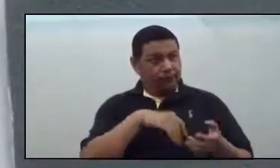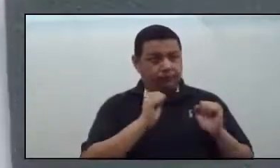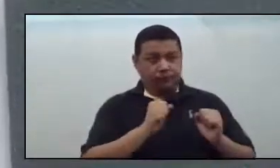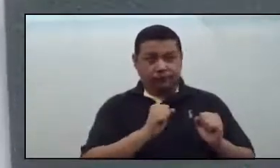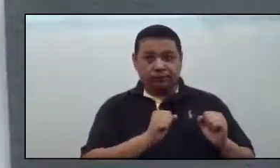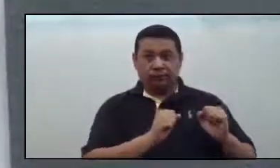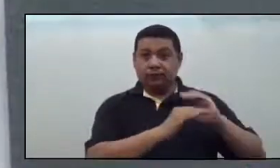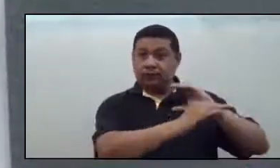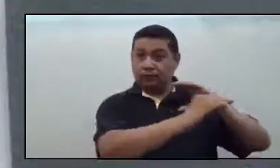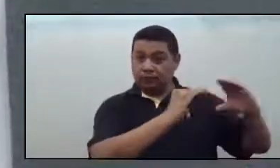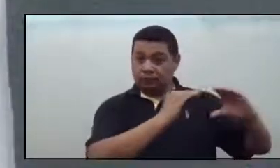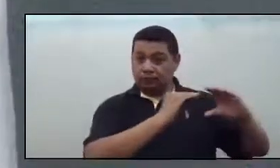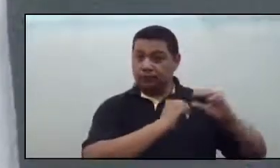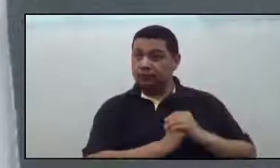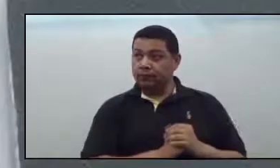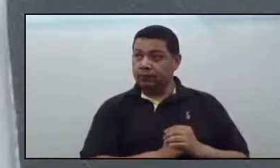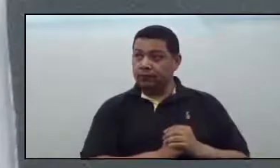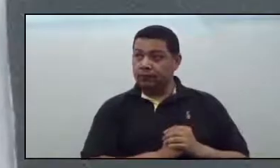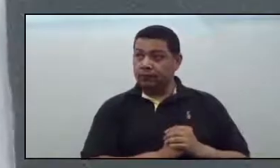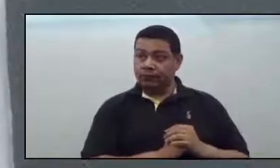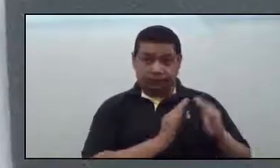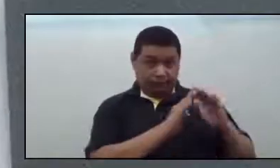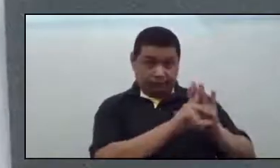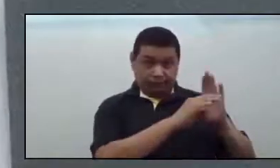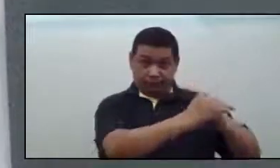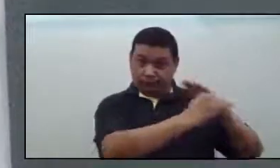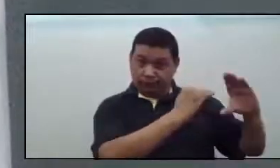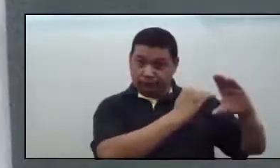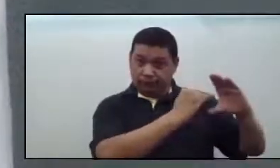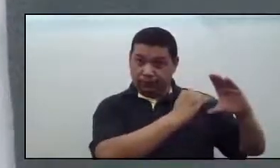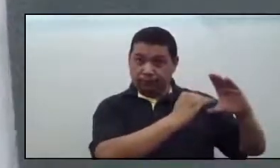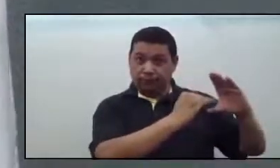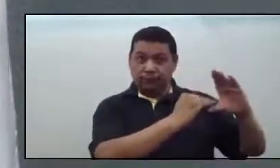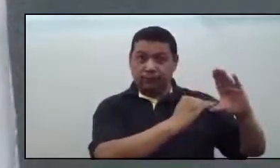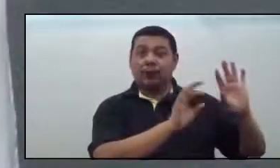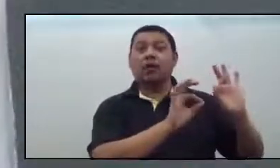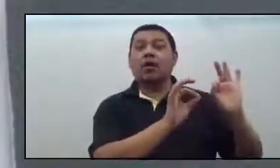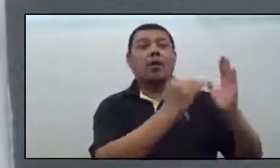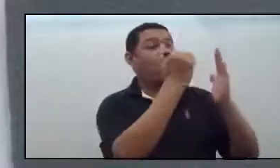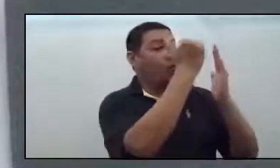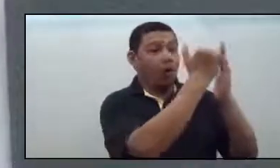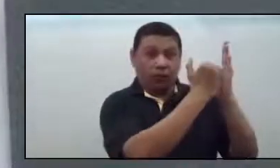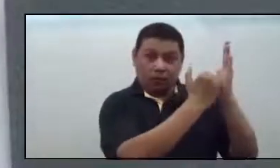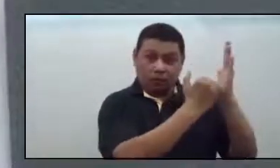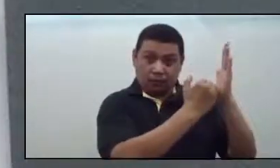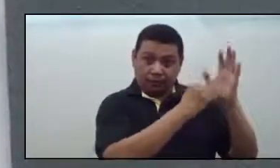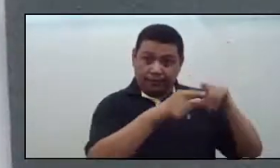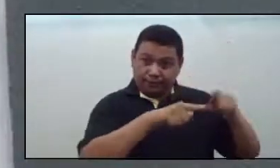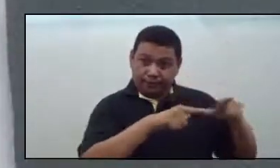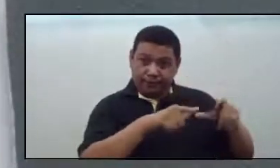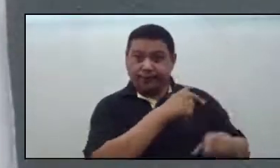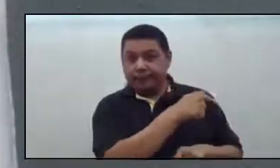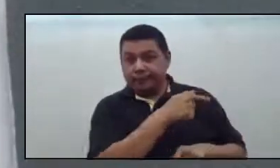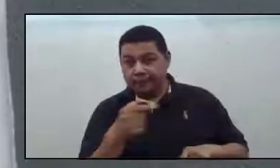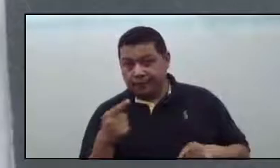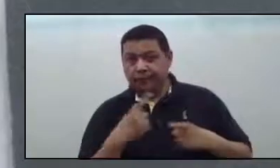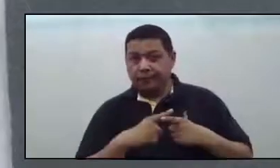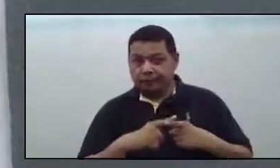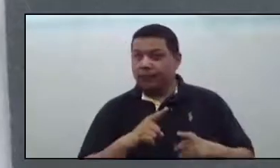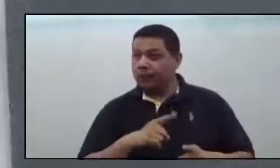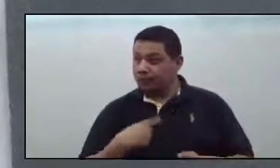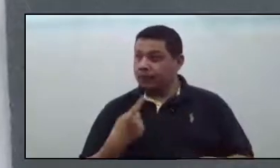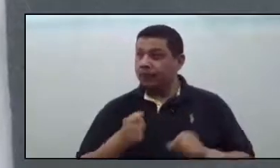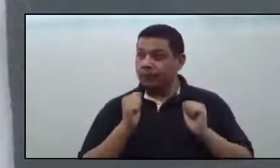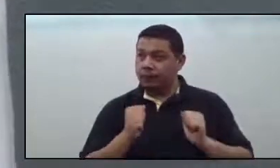encaminhar para essa Casa de Leis o cronograma de atividades para a semana, para que a gente possa